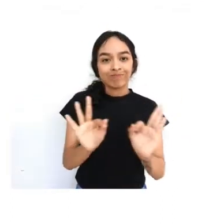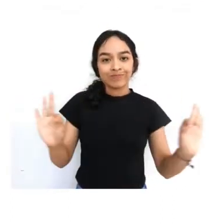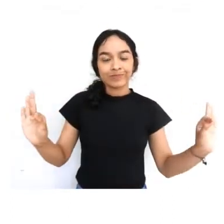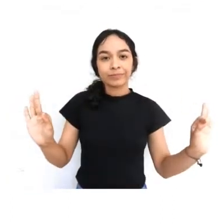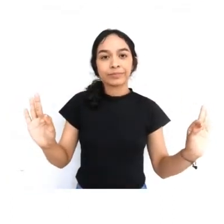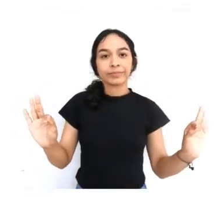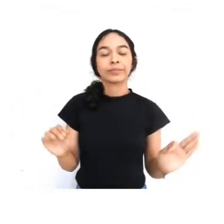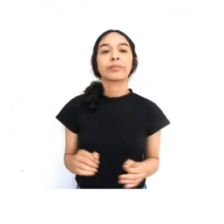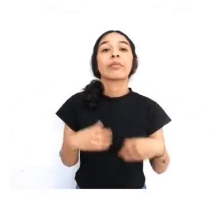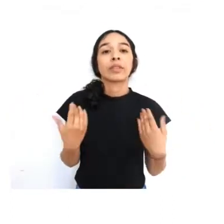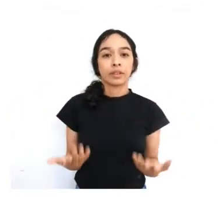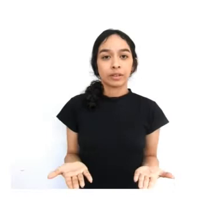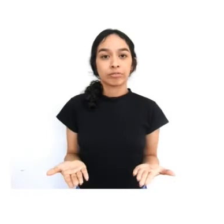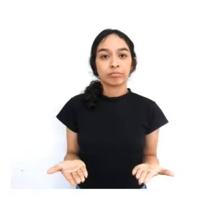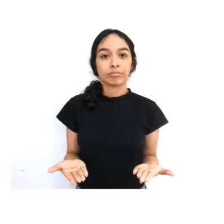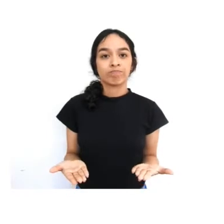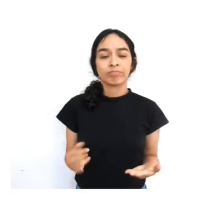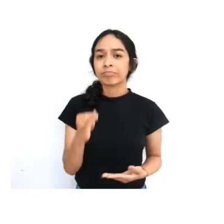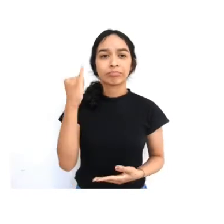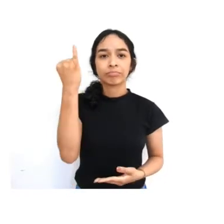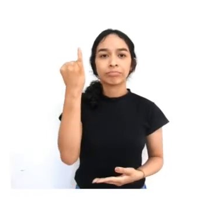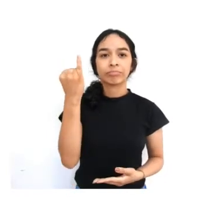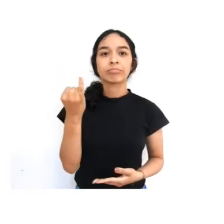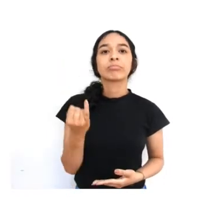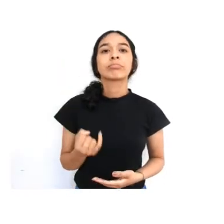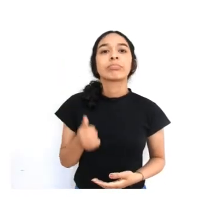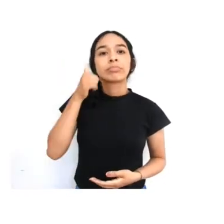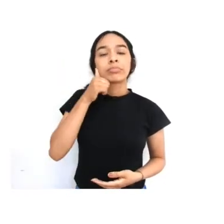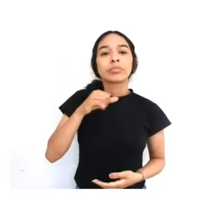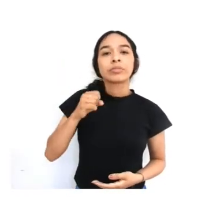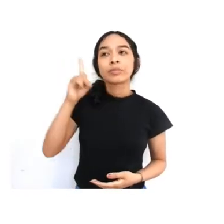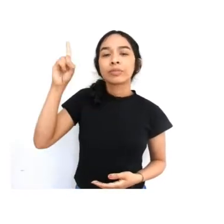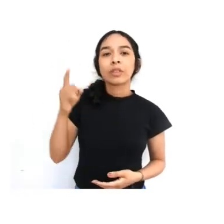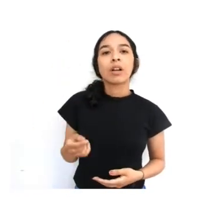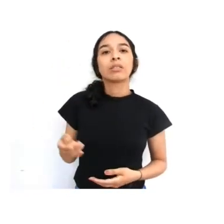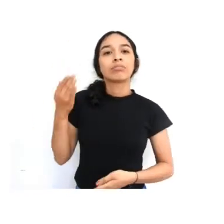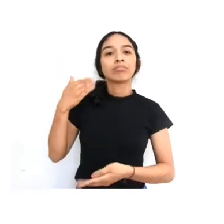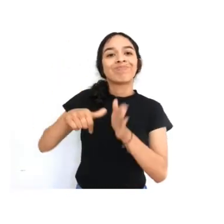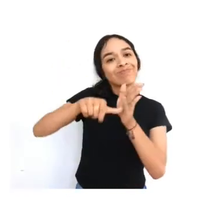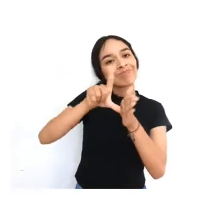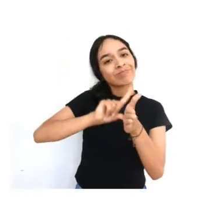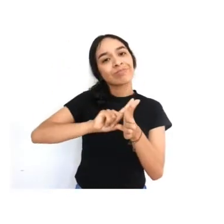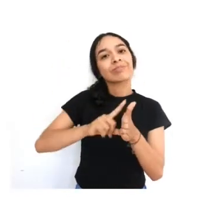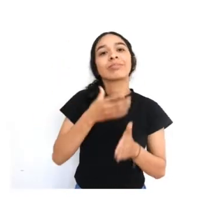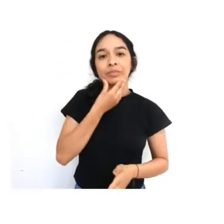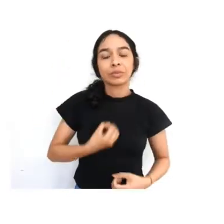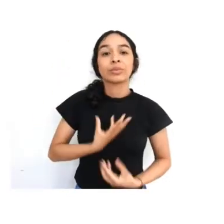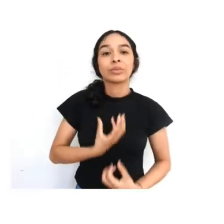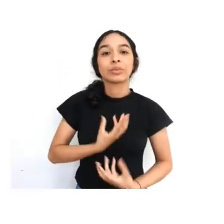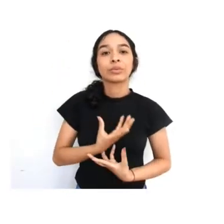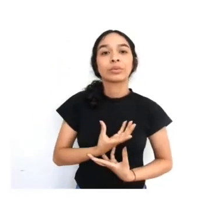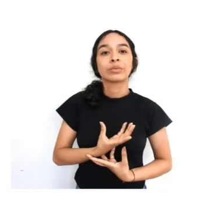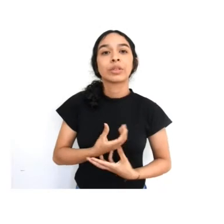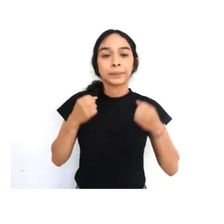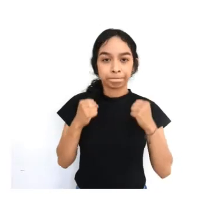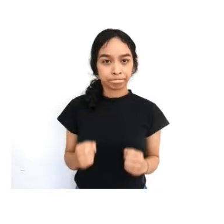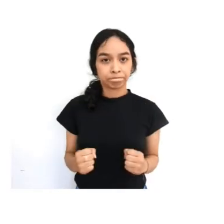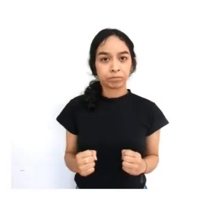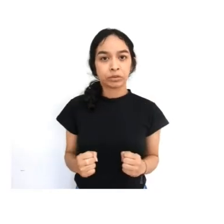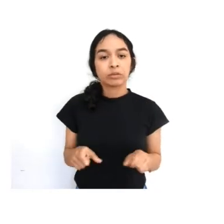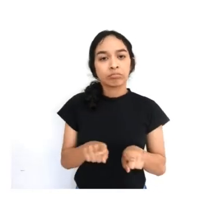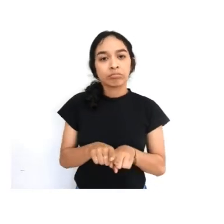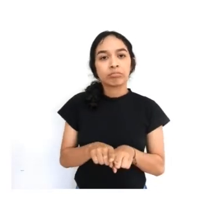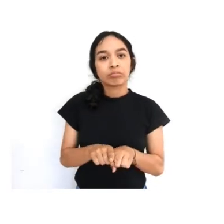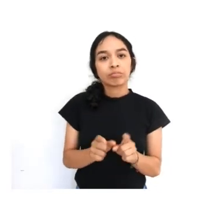um objeto na oração. Então, não importa se ninfa vai estar antes de poeta. Posso até